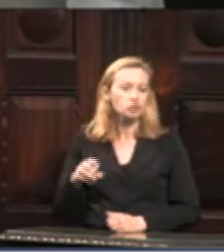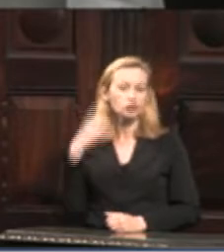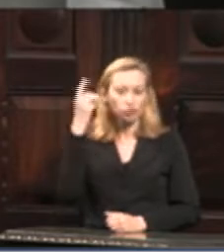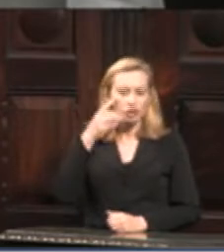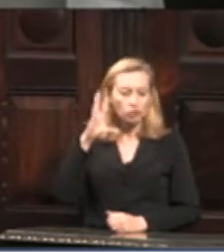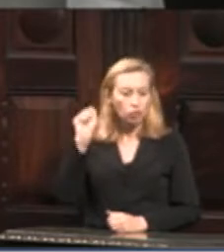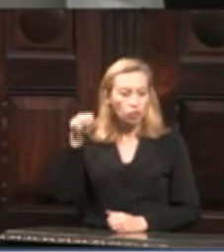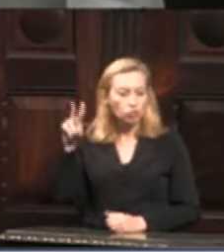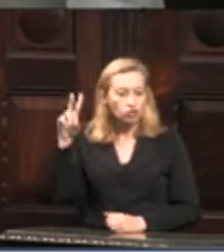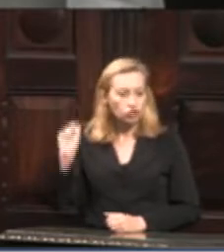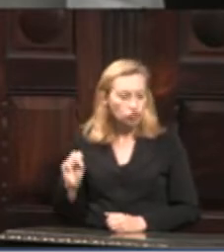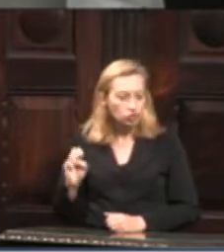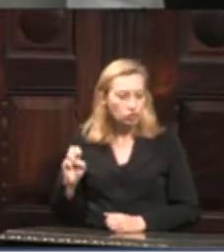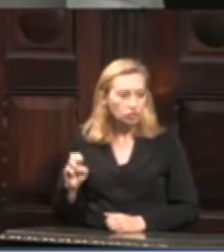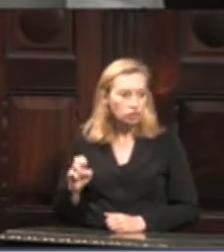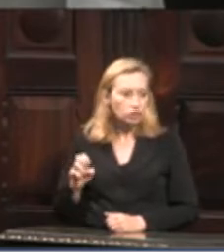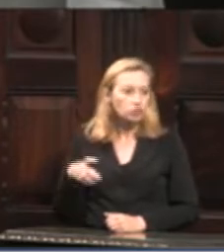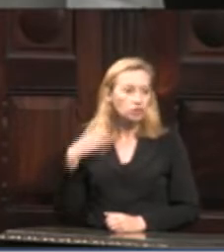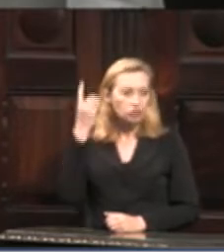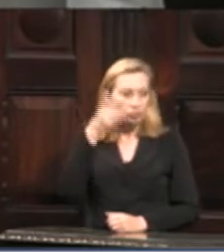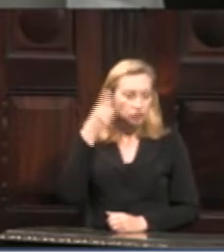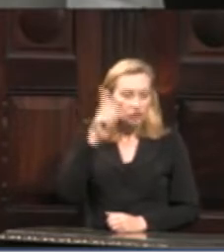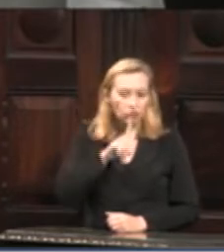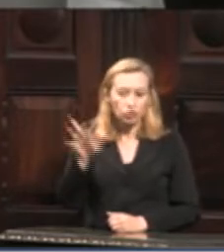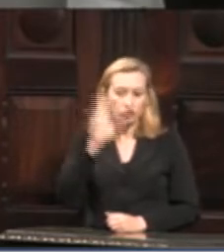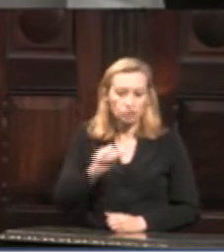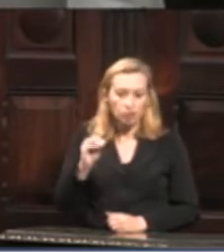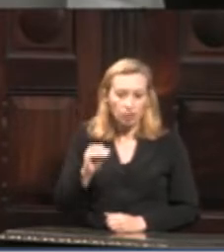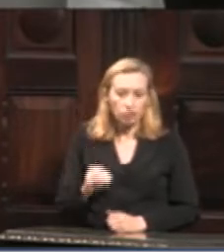Bittencourt. Deputado Luiz Paulo.